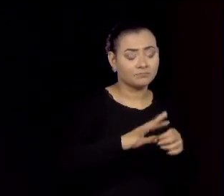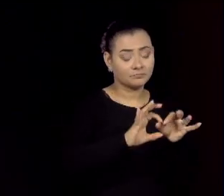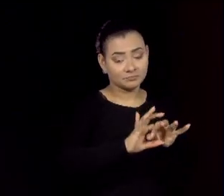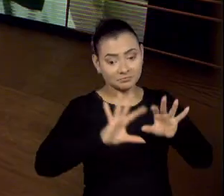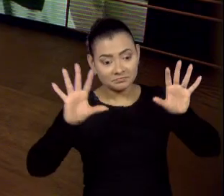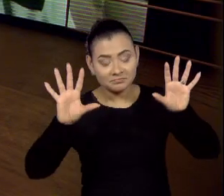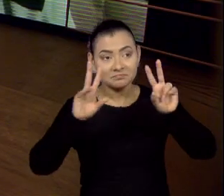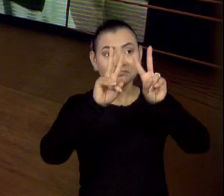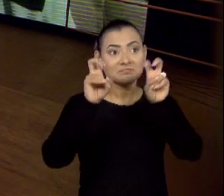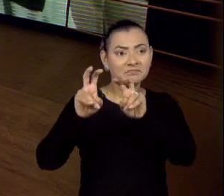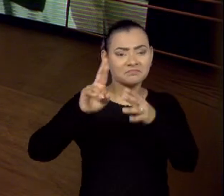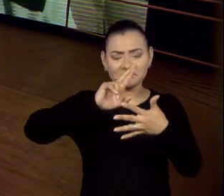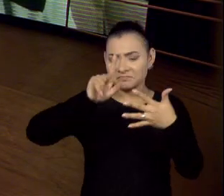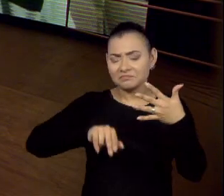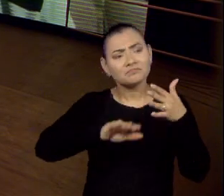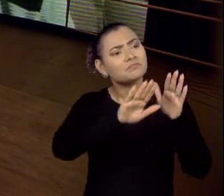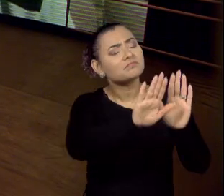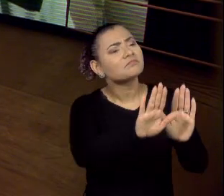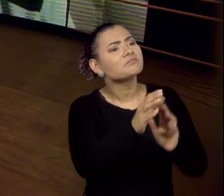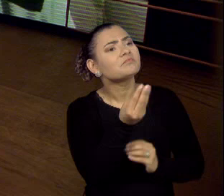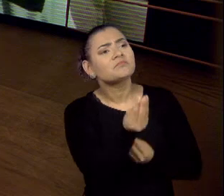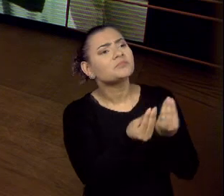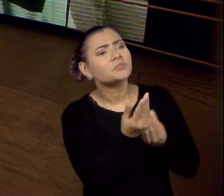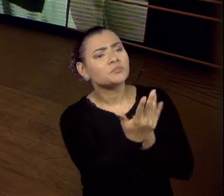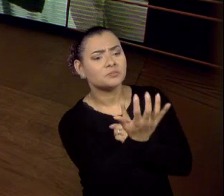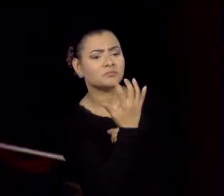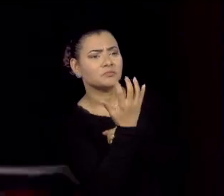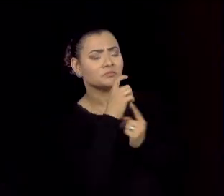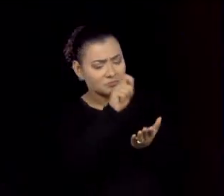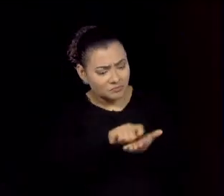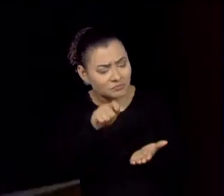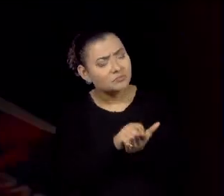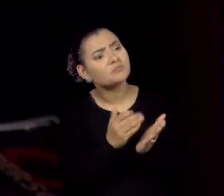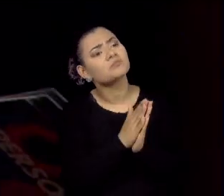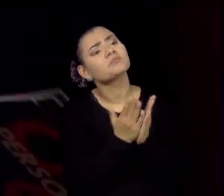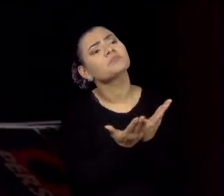liberdade. Qual foi o impulso que te fez escrever esse